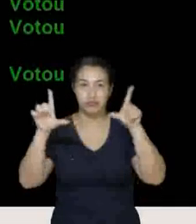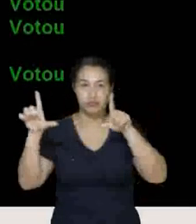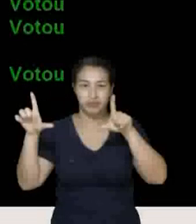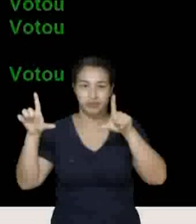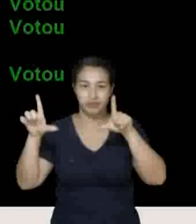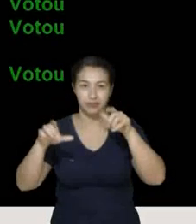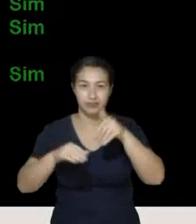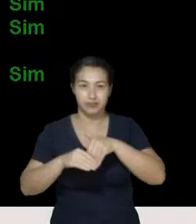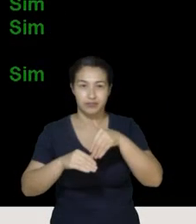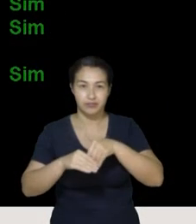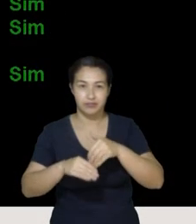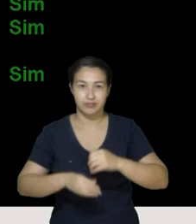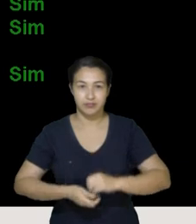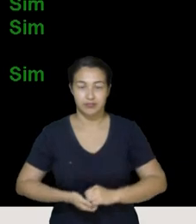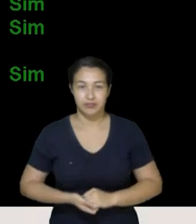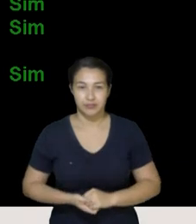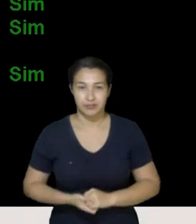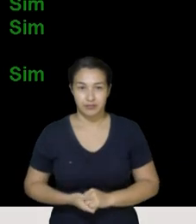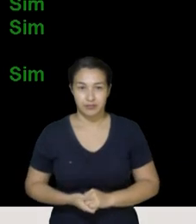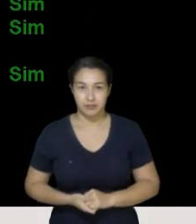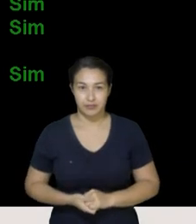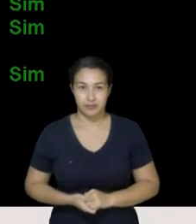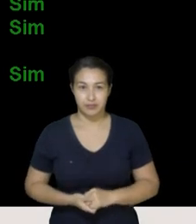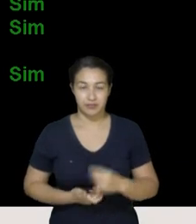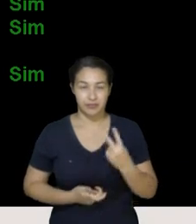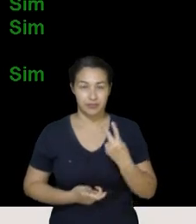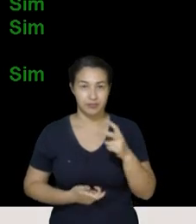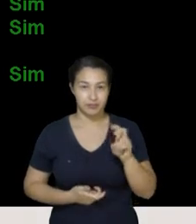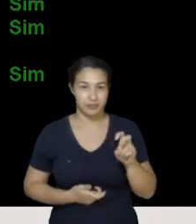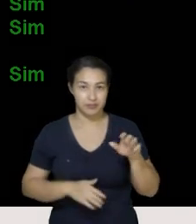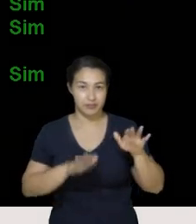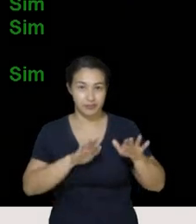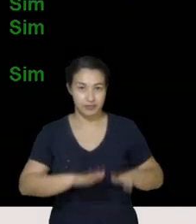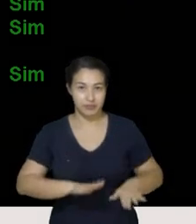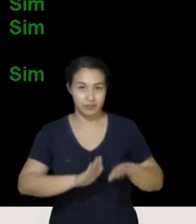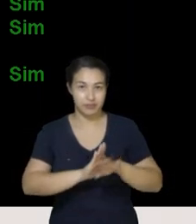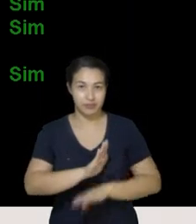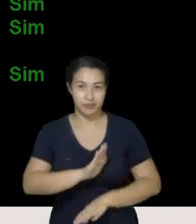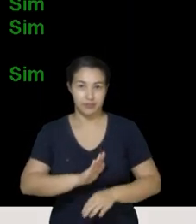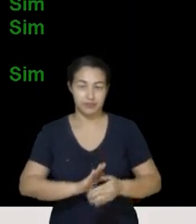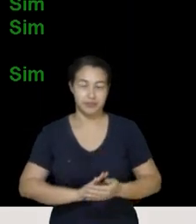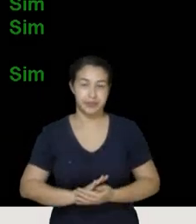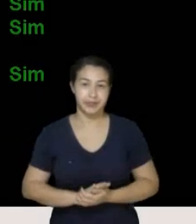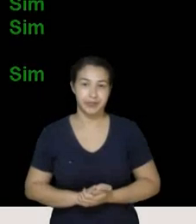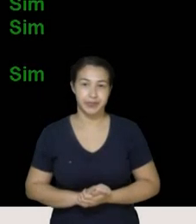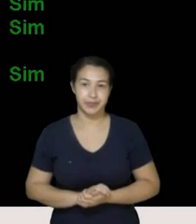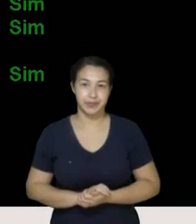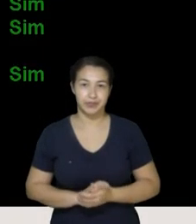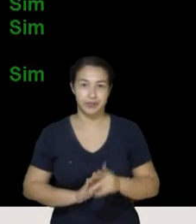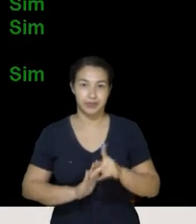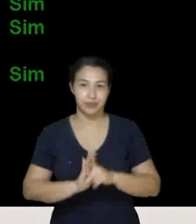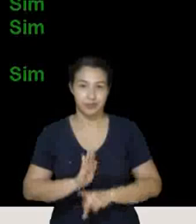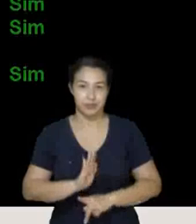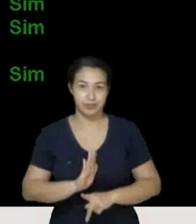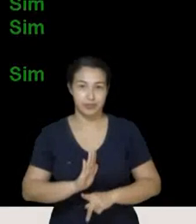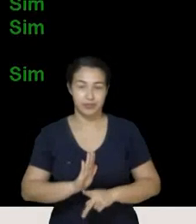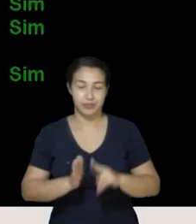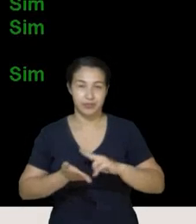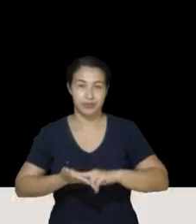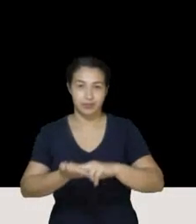25, mantido o veto do projeto, da mensagem de veto